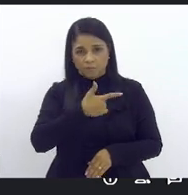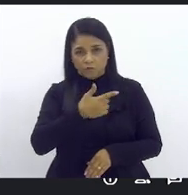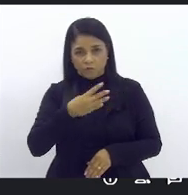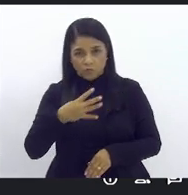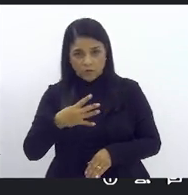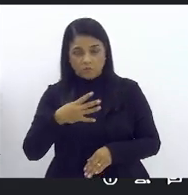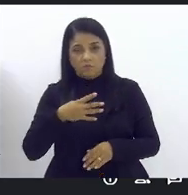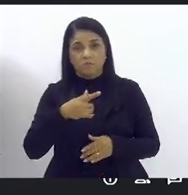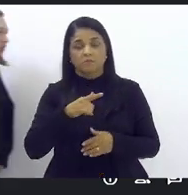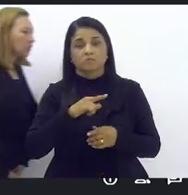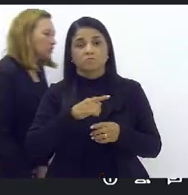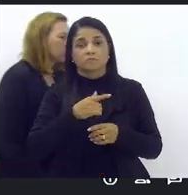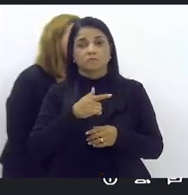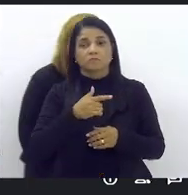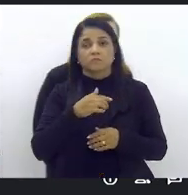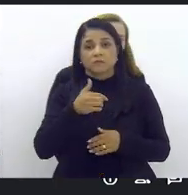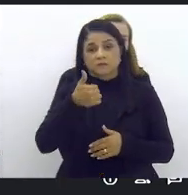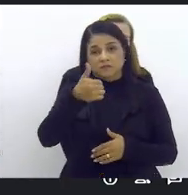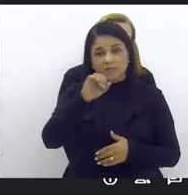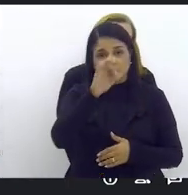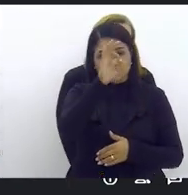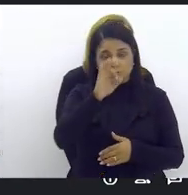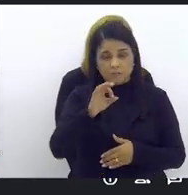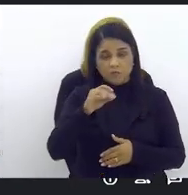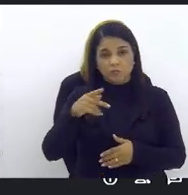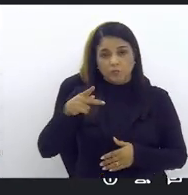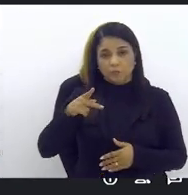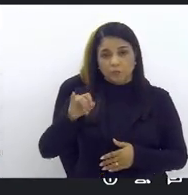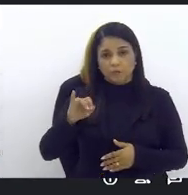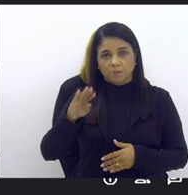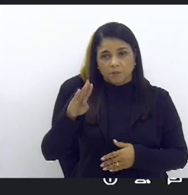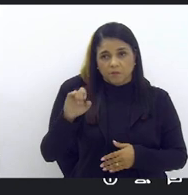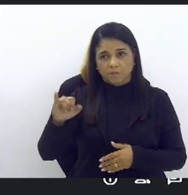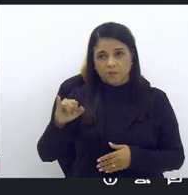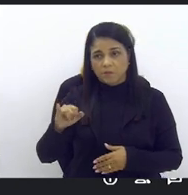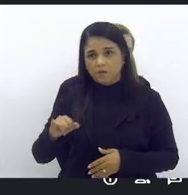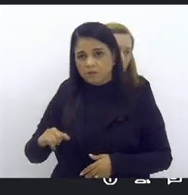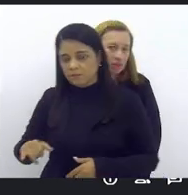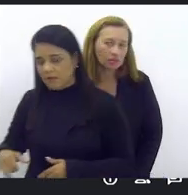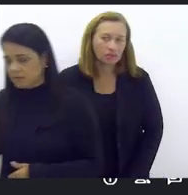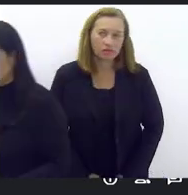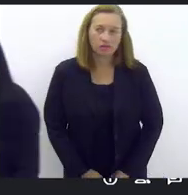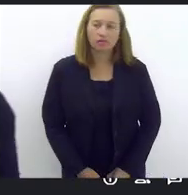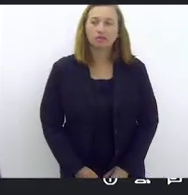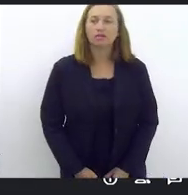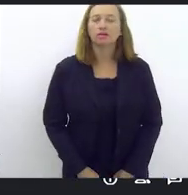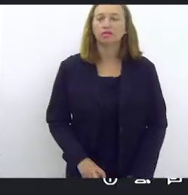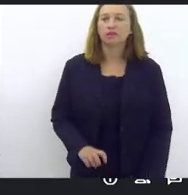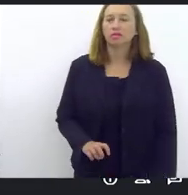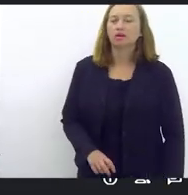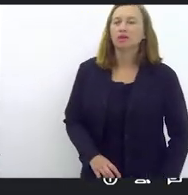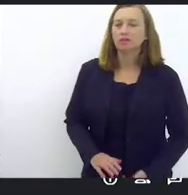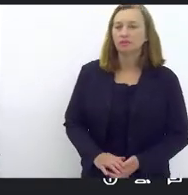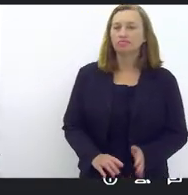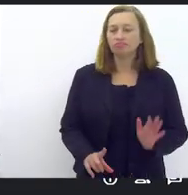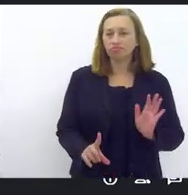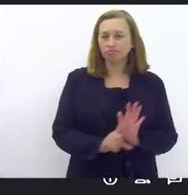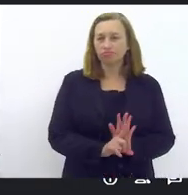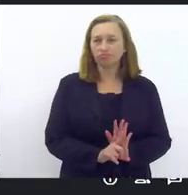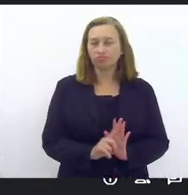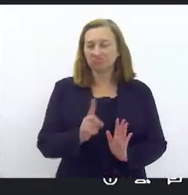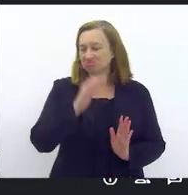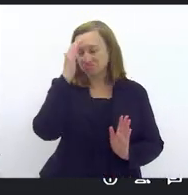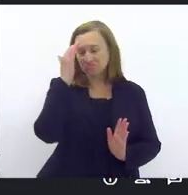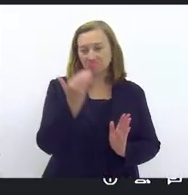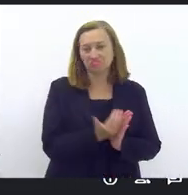10% do PIB. Só que fechamos 2022 aplicando apenas 5% do PIB. As leis foram totalmente descumpridas em nosso